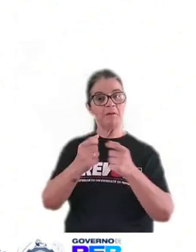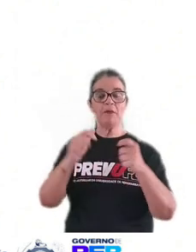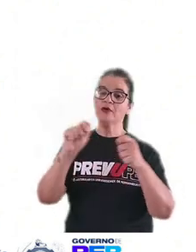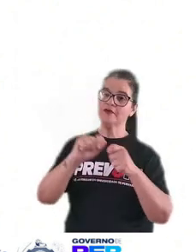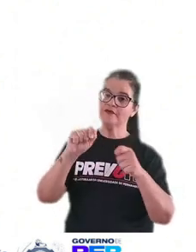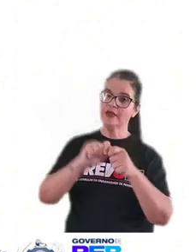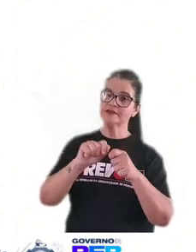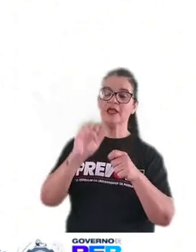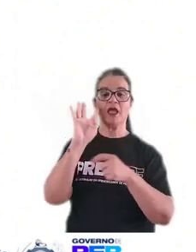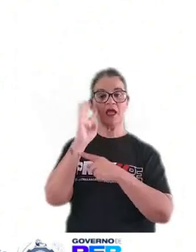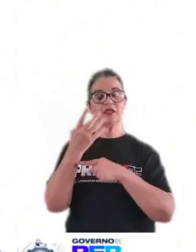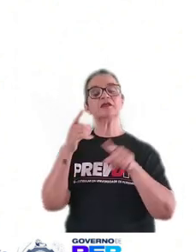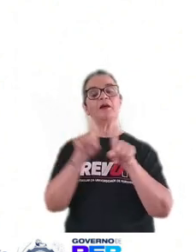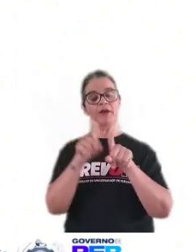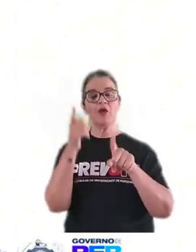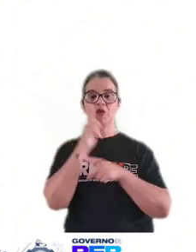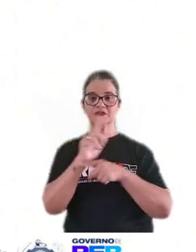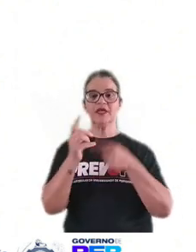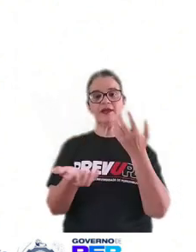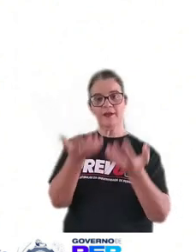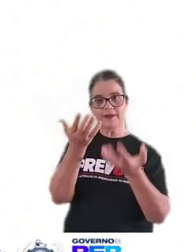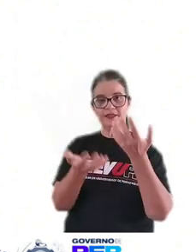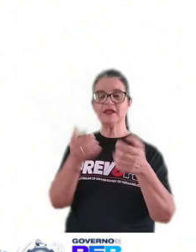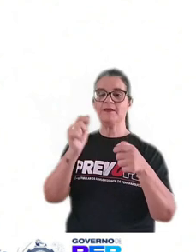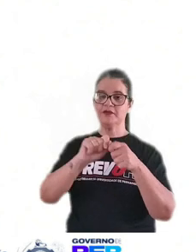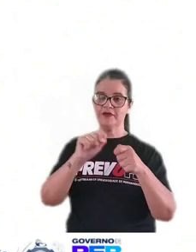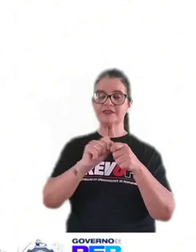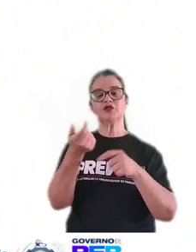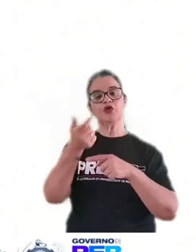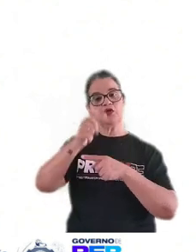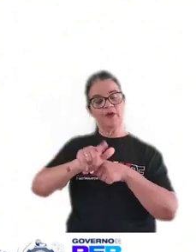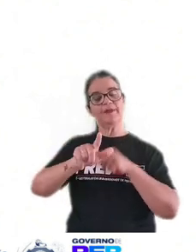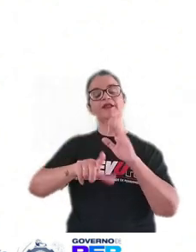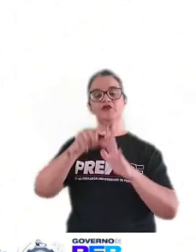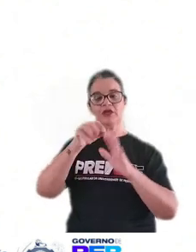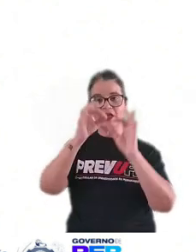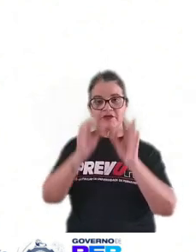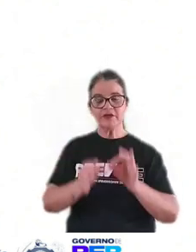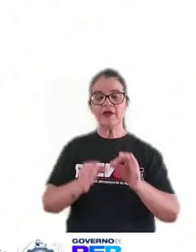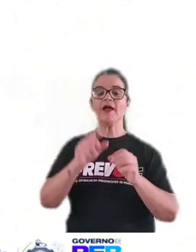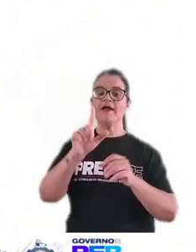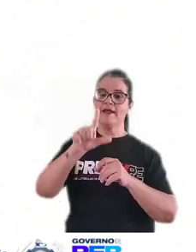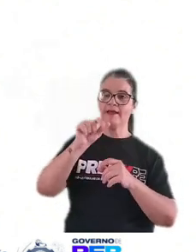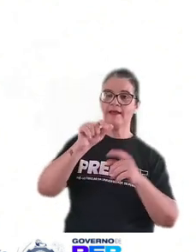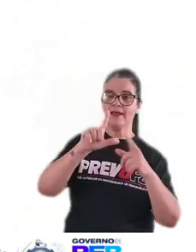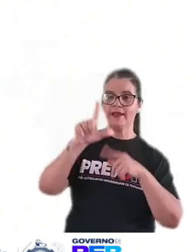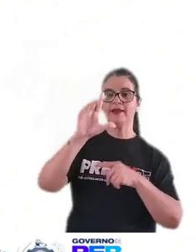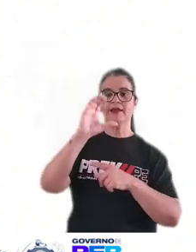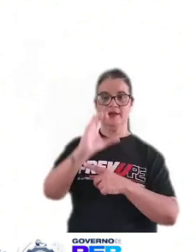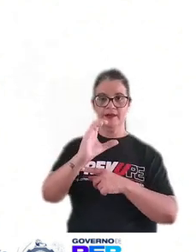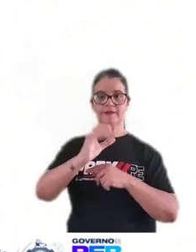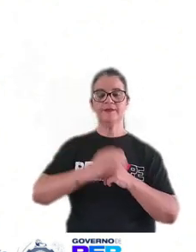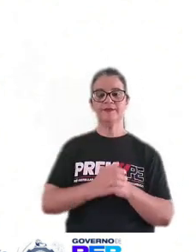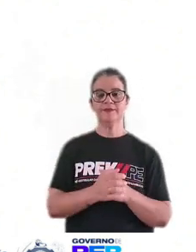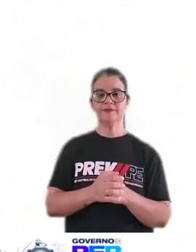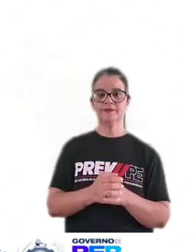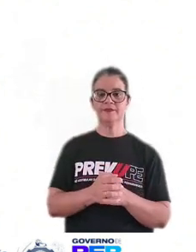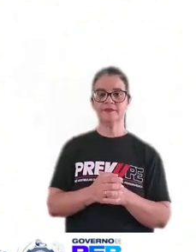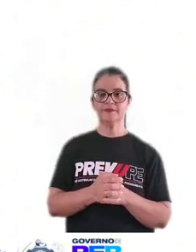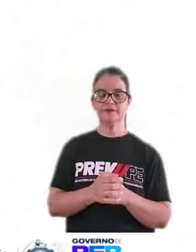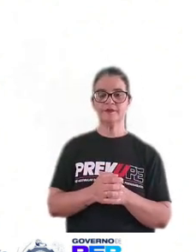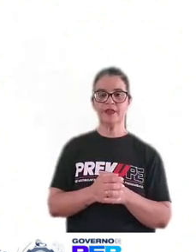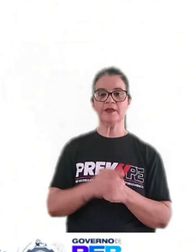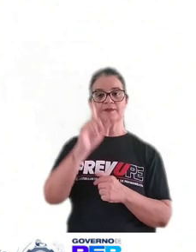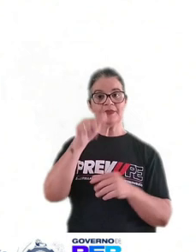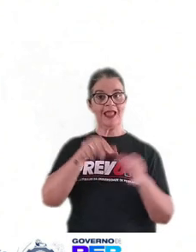pode fazer e também conseguirá fazer o balanceamento então novamente a alternativa correta é a alternativa C